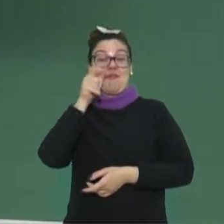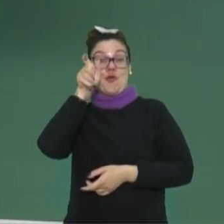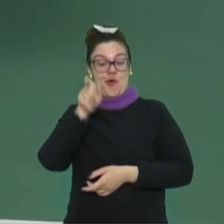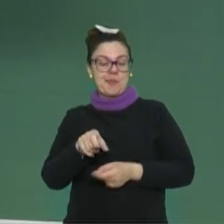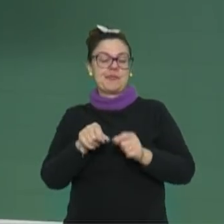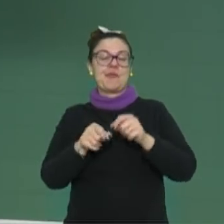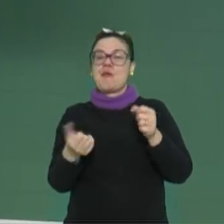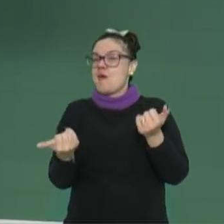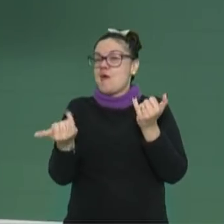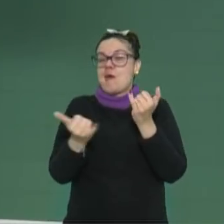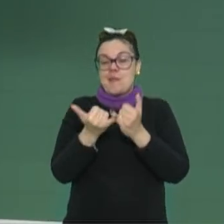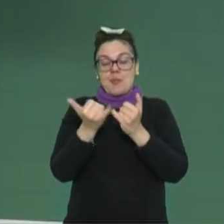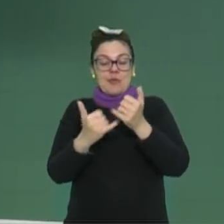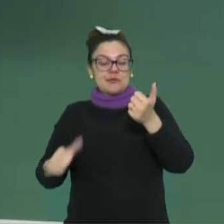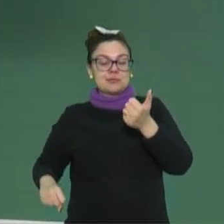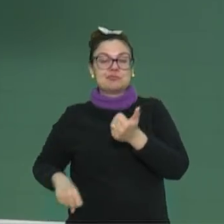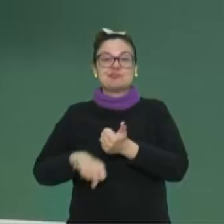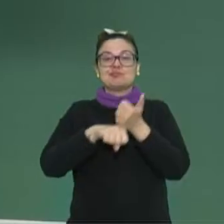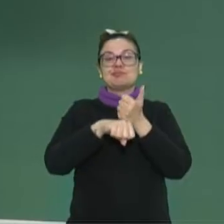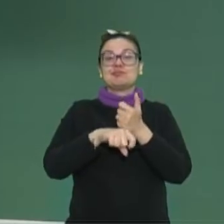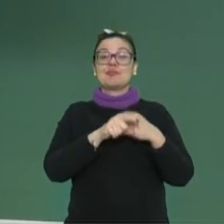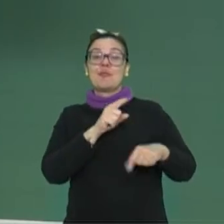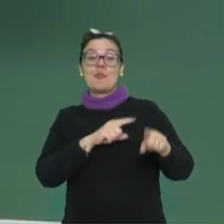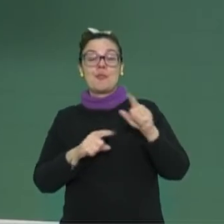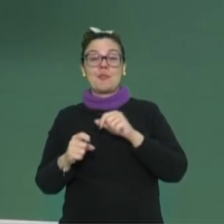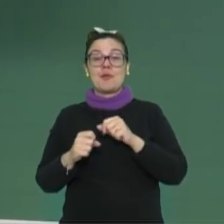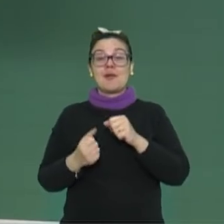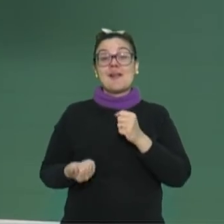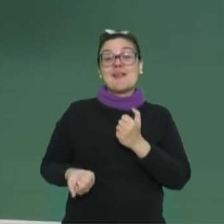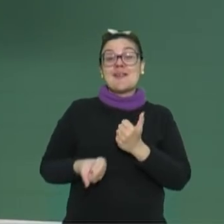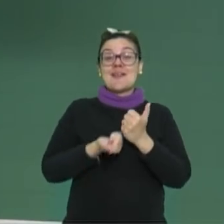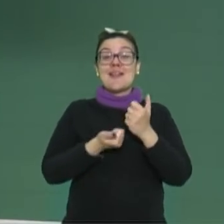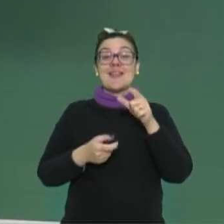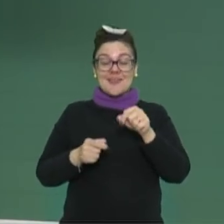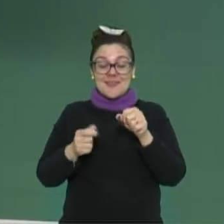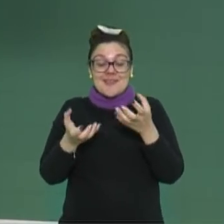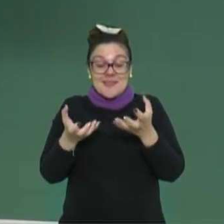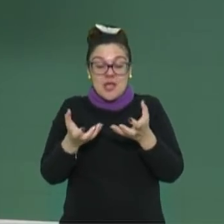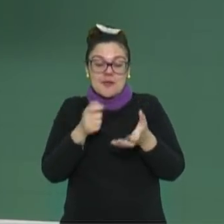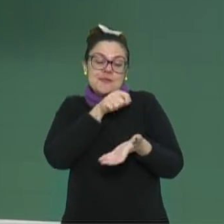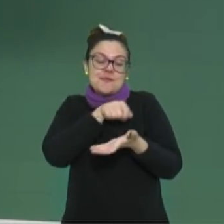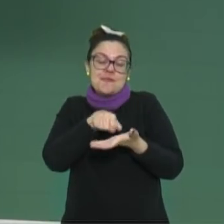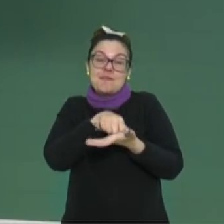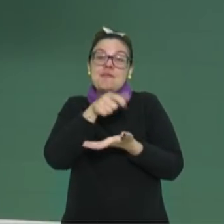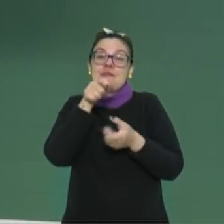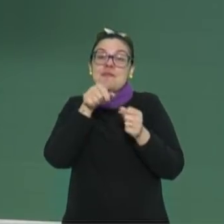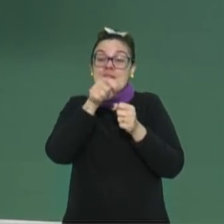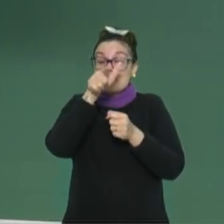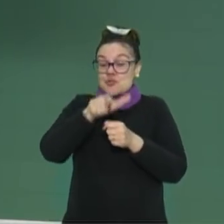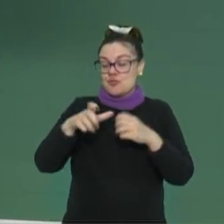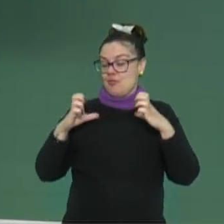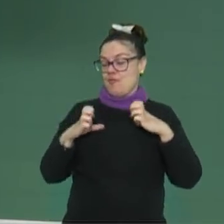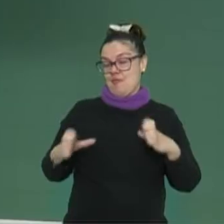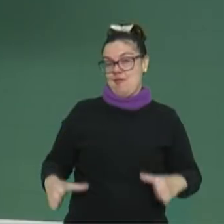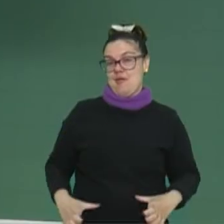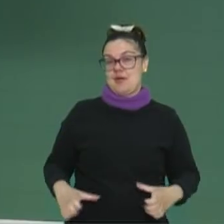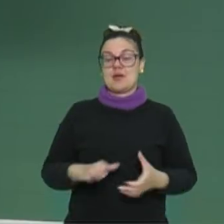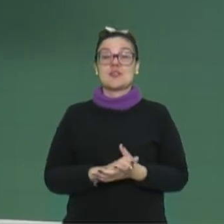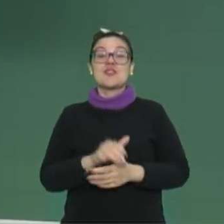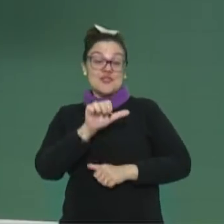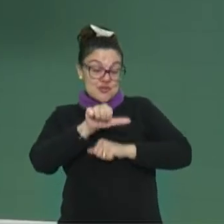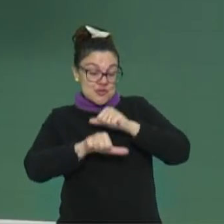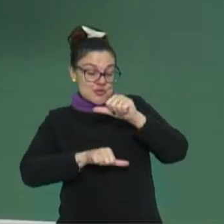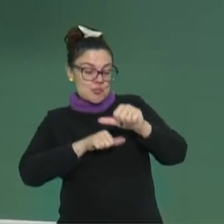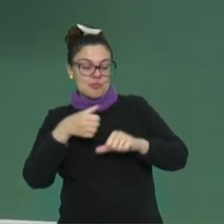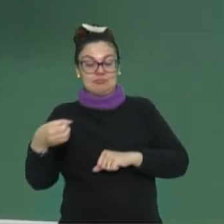linhas gerais, obviamente, estou simplificando aqui, mas ele, em linhas gerais, quer isso, que a gente reescreva a ética, que a gente escreva